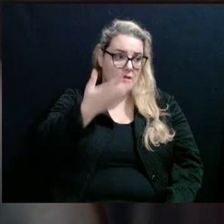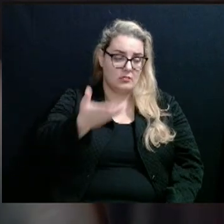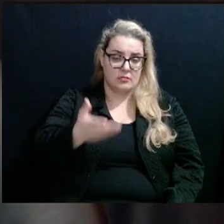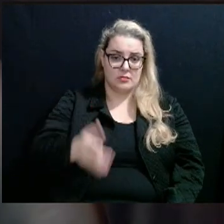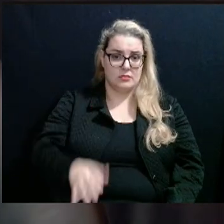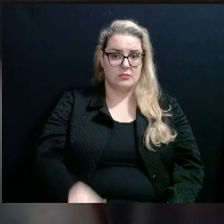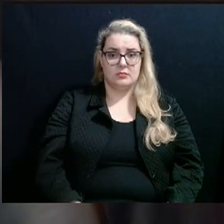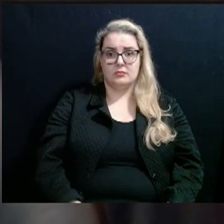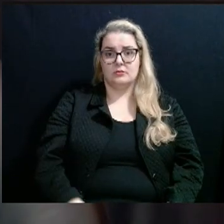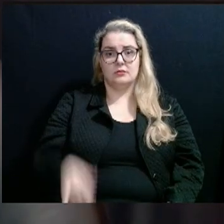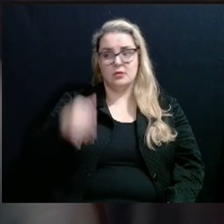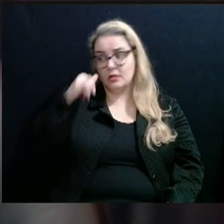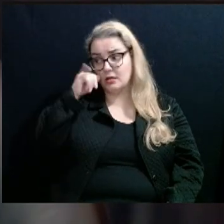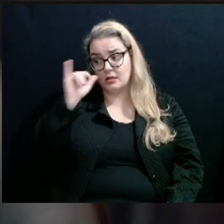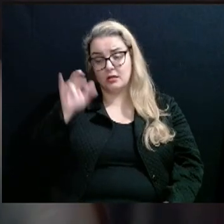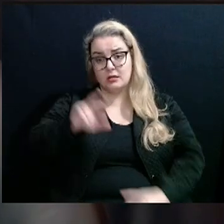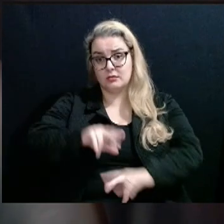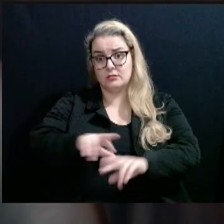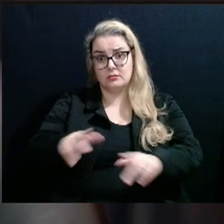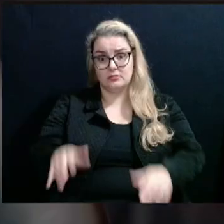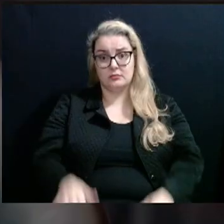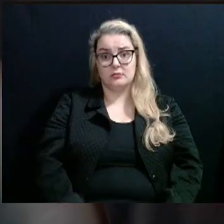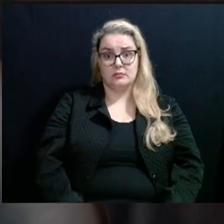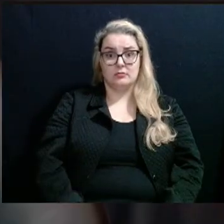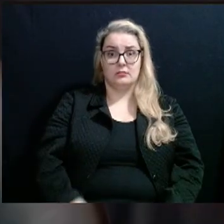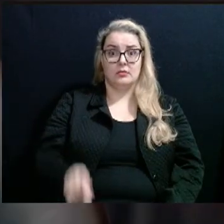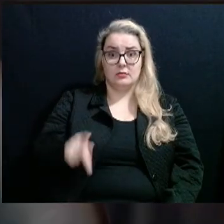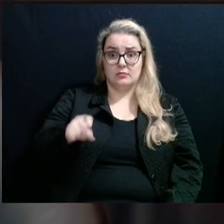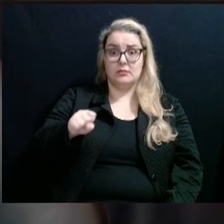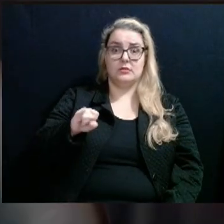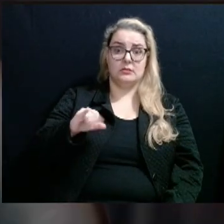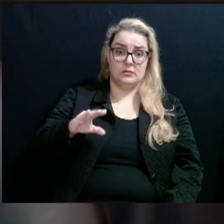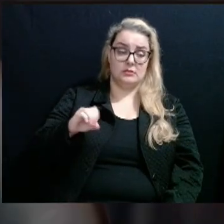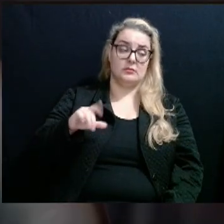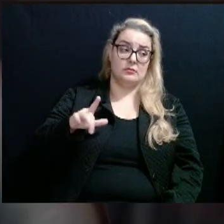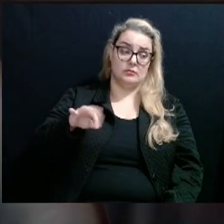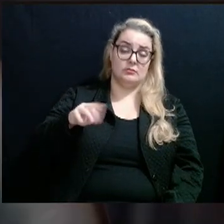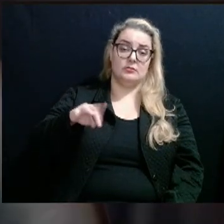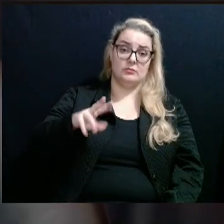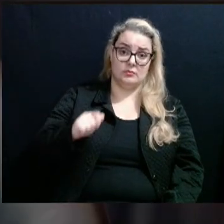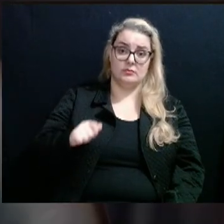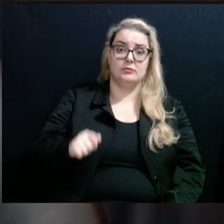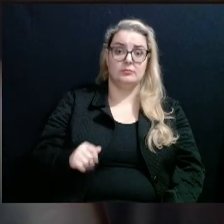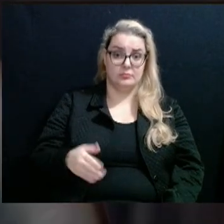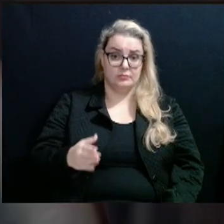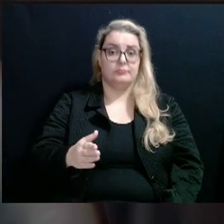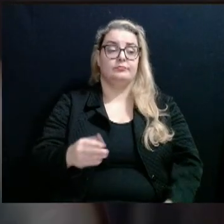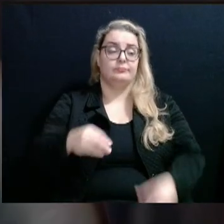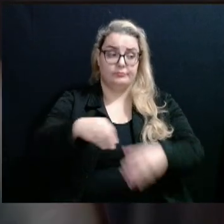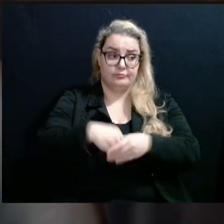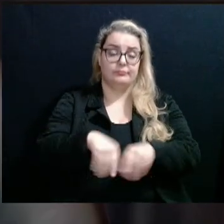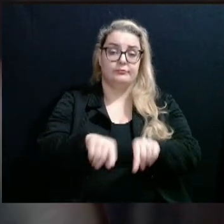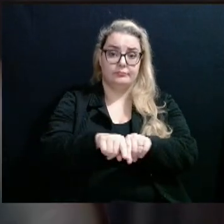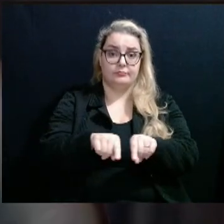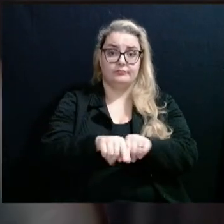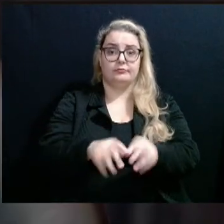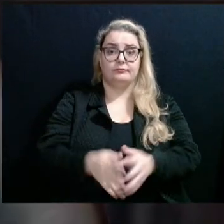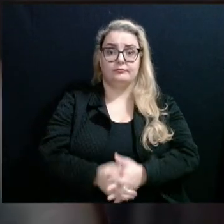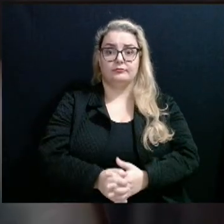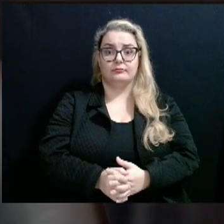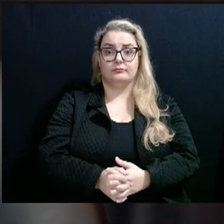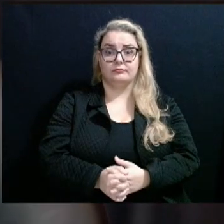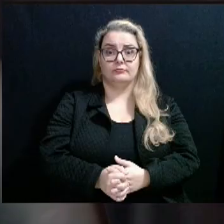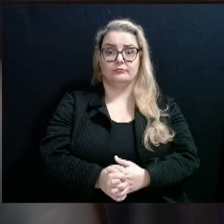gado, mesmo na piscicultura, porque os peixes têm também dentro da da vivência deles